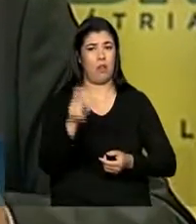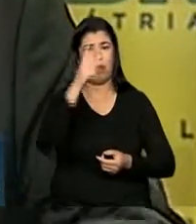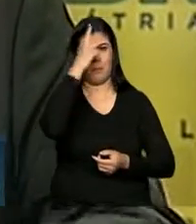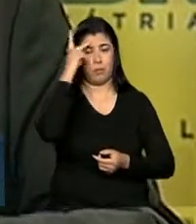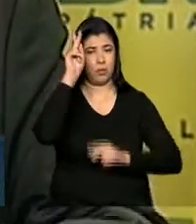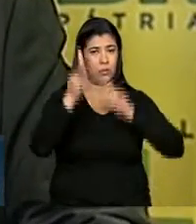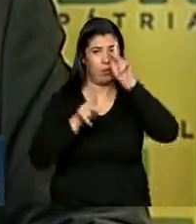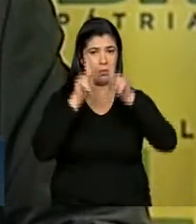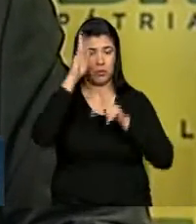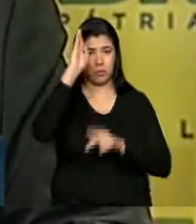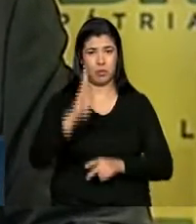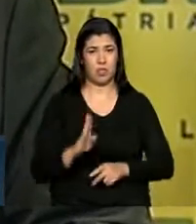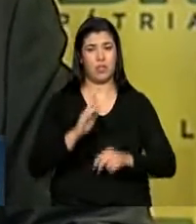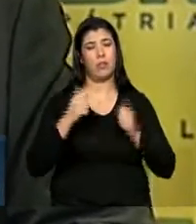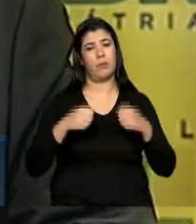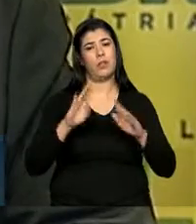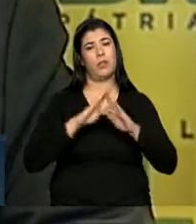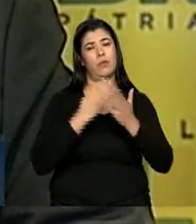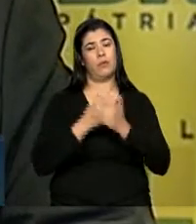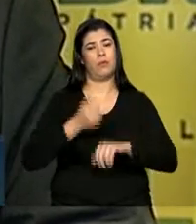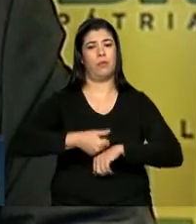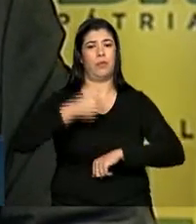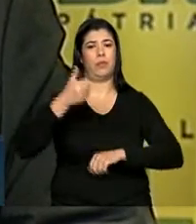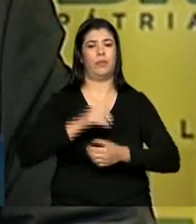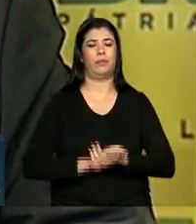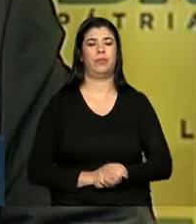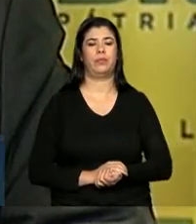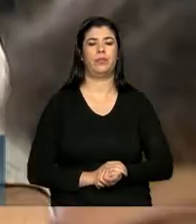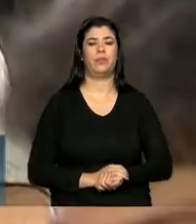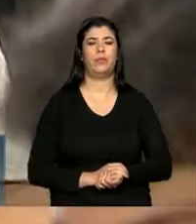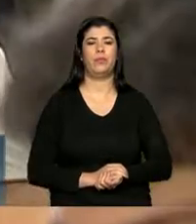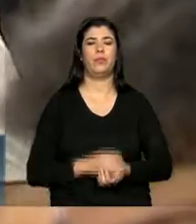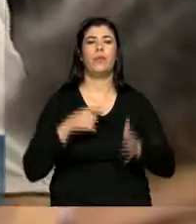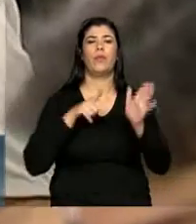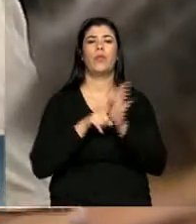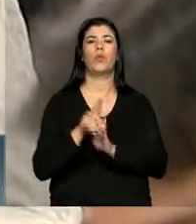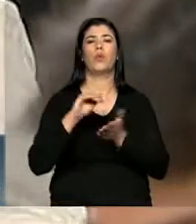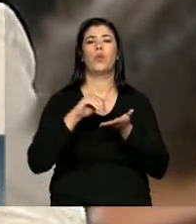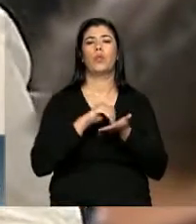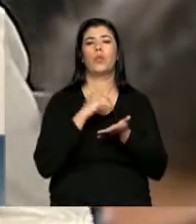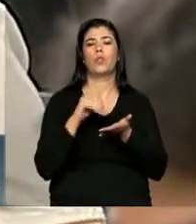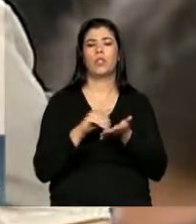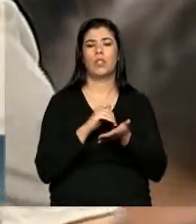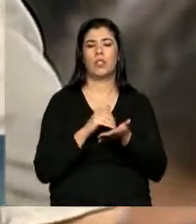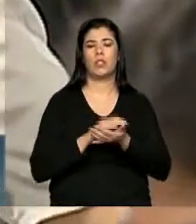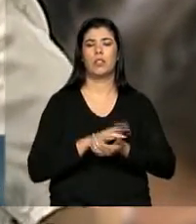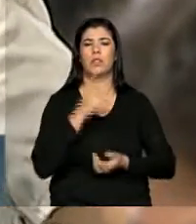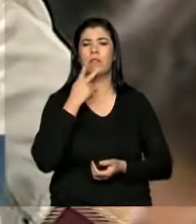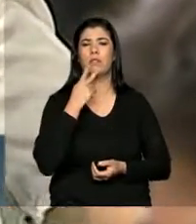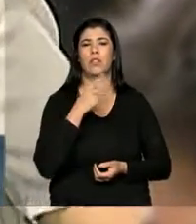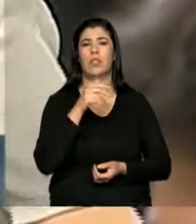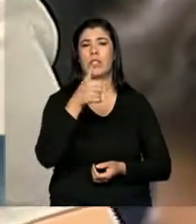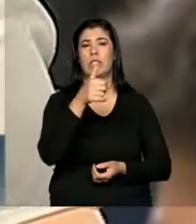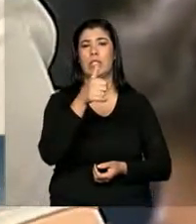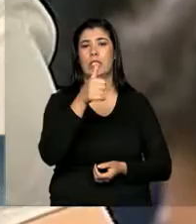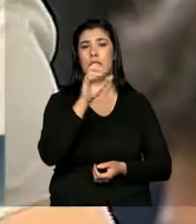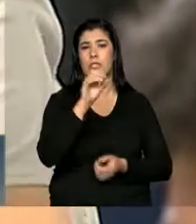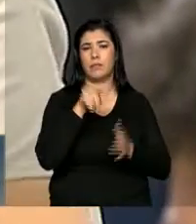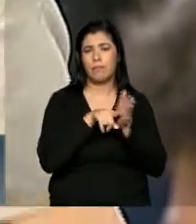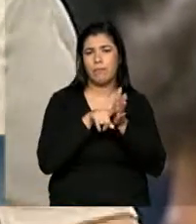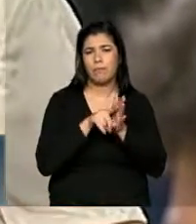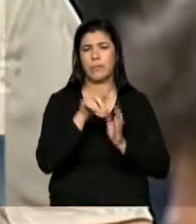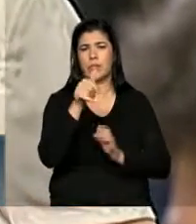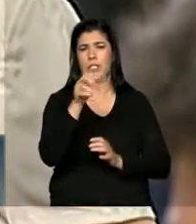que precisa ter uma escola melhor. Só uma última pergunta para o secretário. Quando se analisa as 100 melhores escolas no